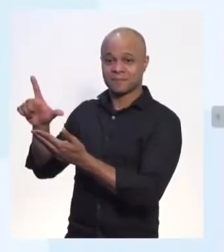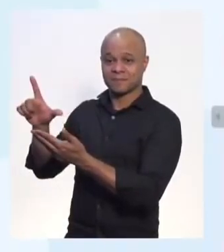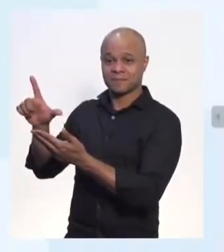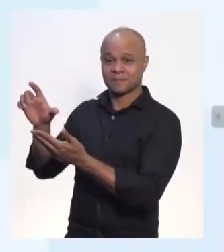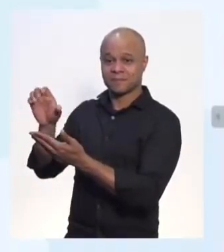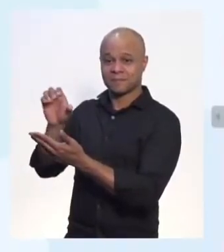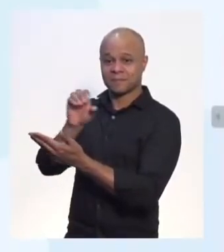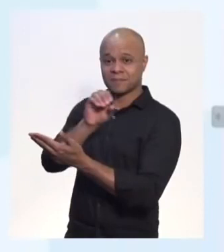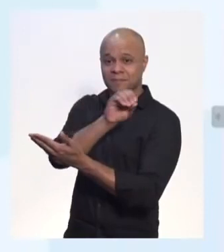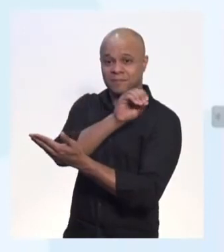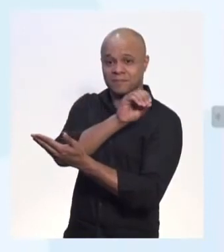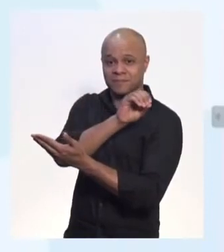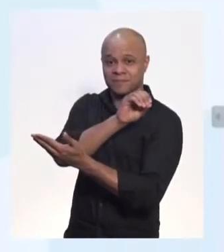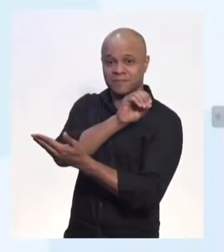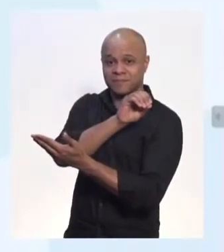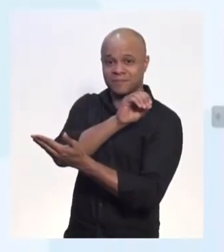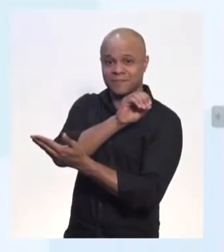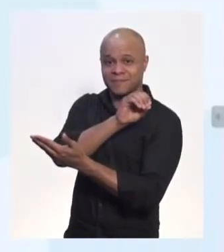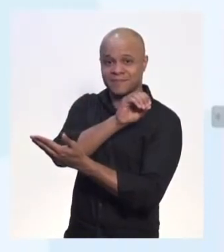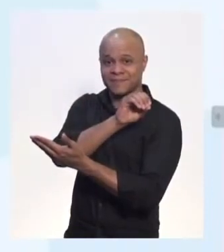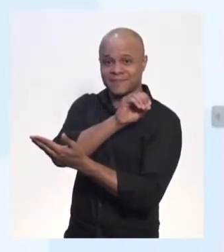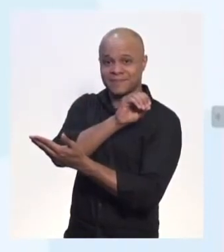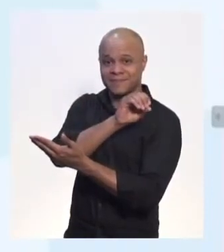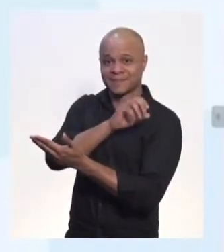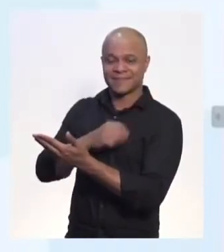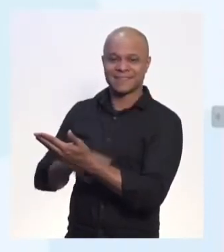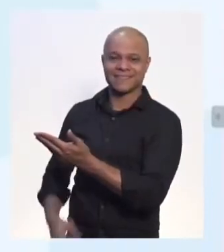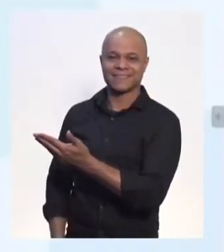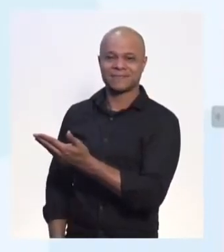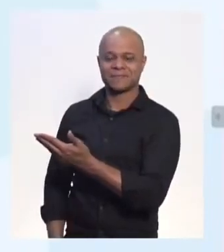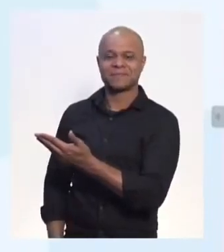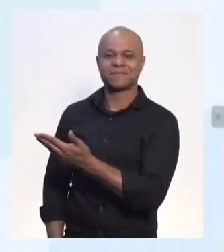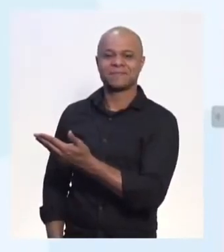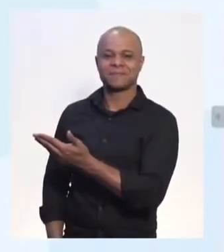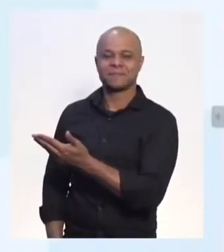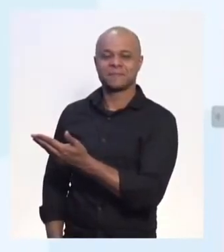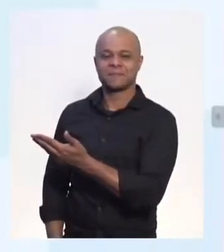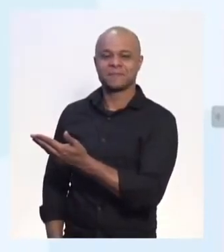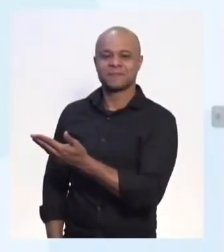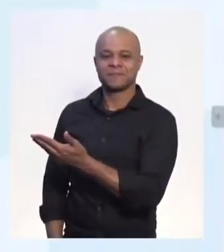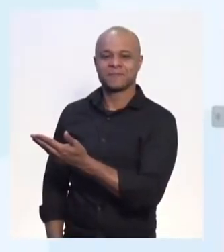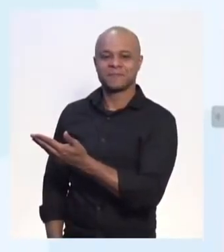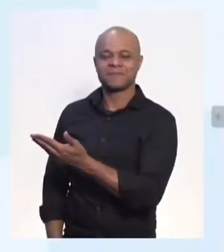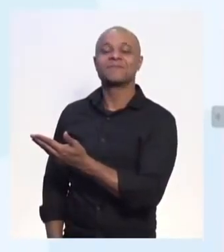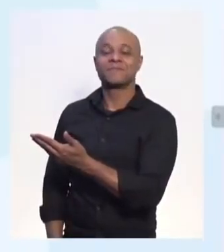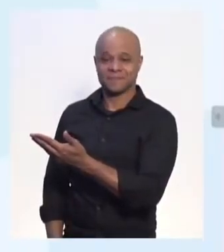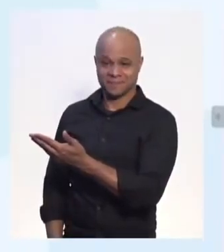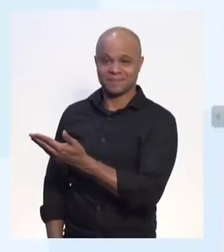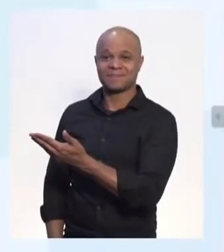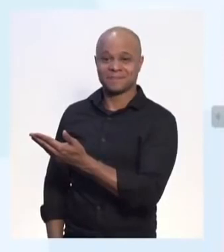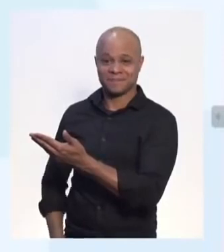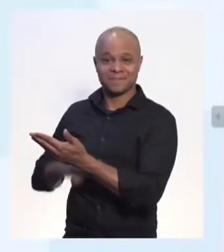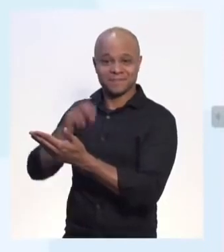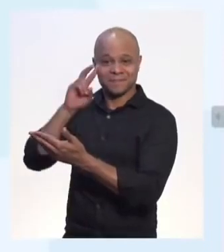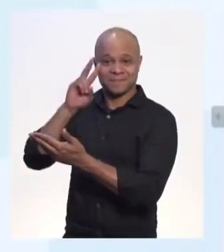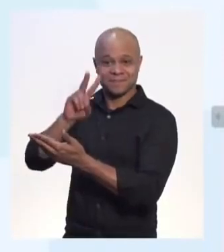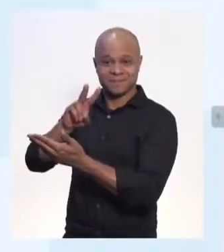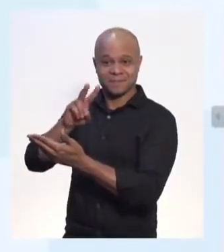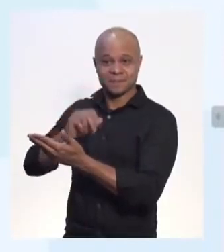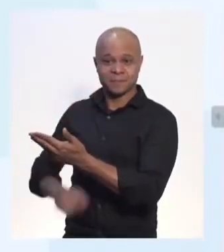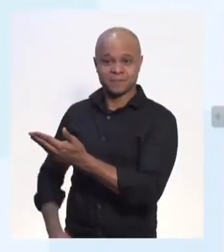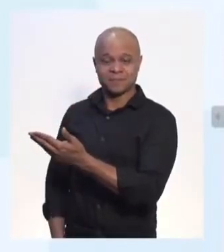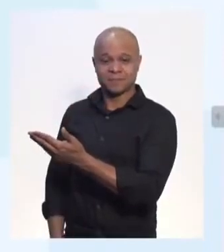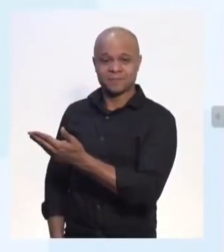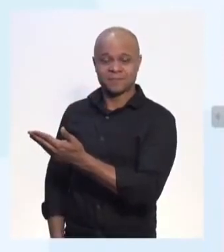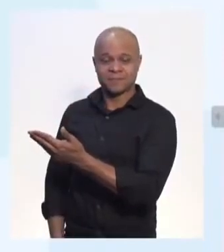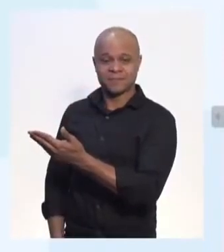Opa, já? Já. Você já... Olha o exercício? Não, tá, isso. quais são as transversal? Olha lá. Temos aqui, ó, o leste e o oeste. Você sabe que